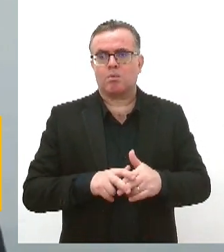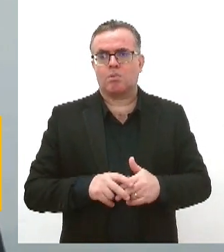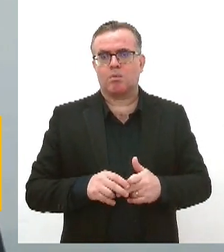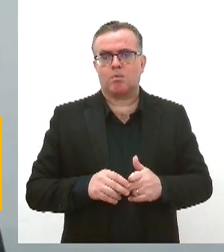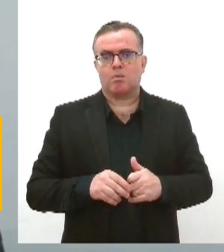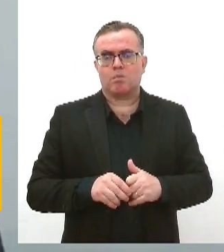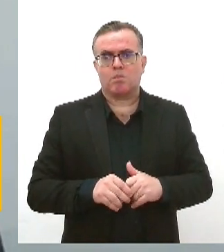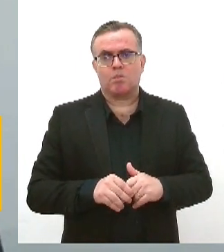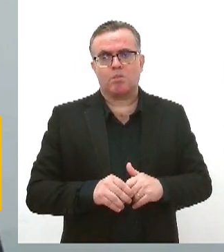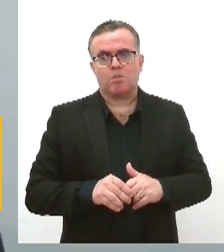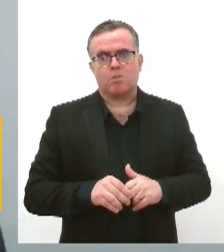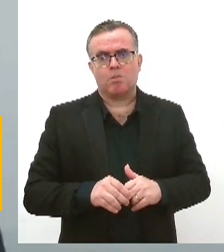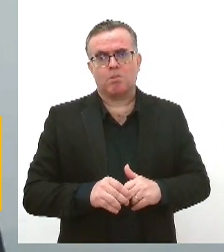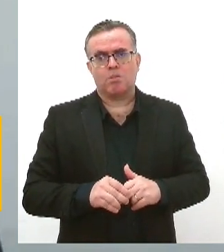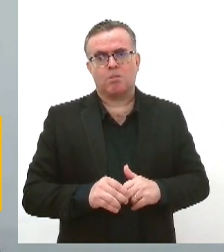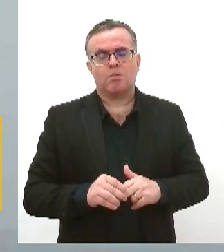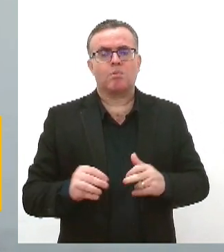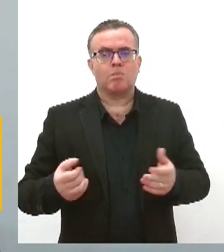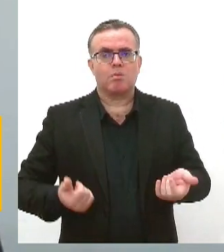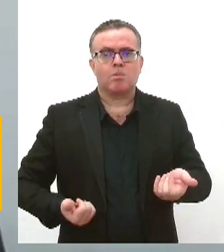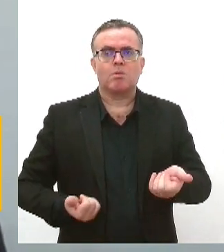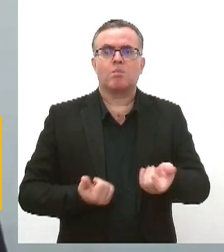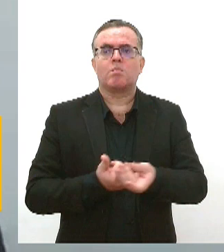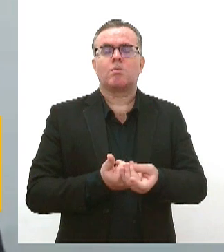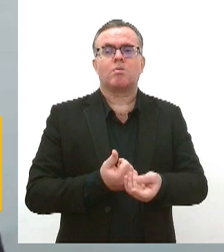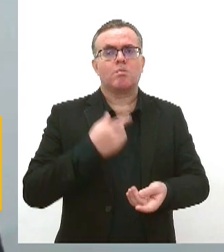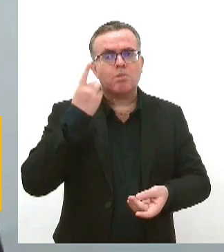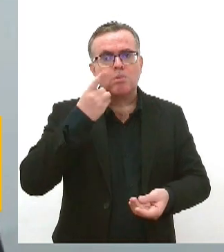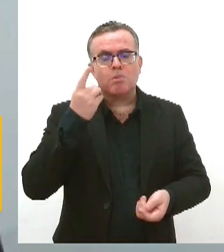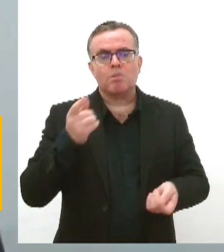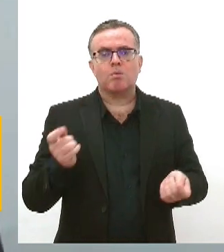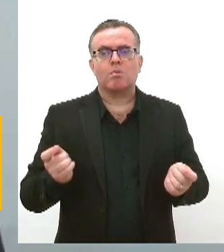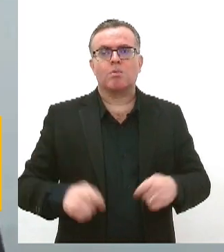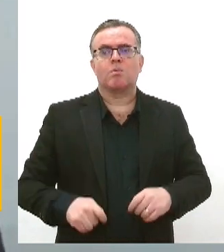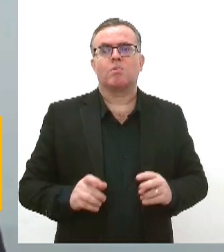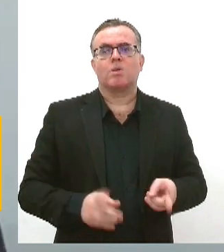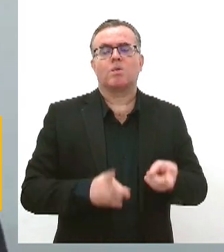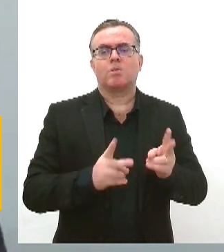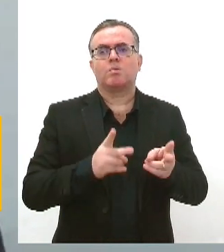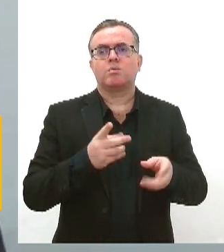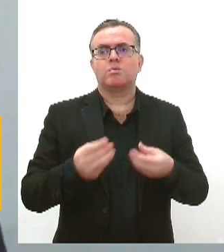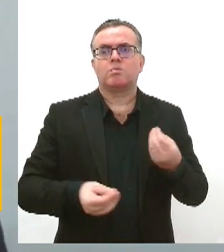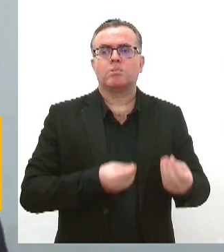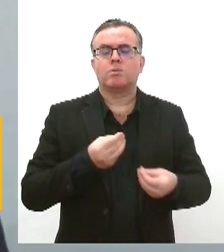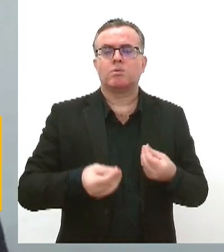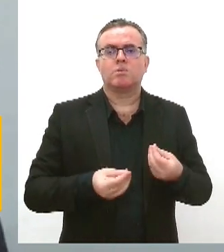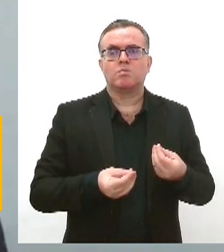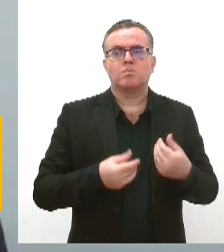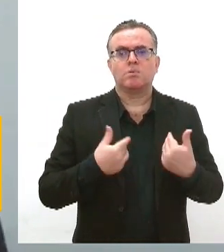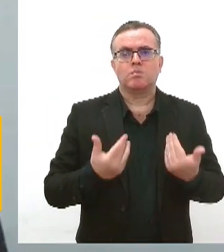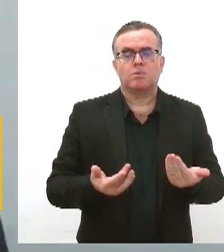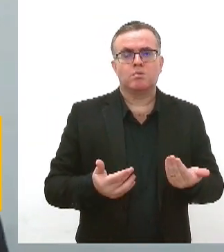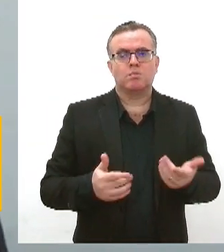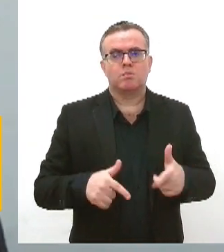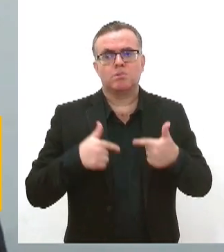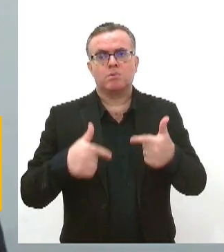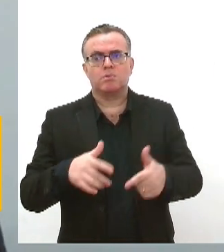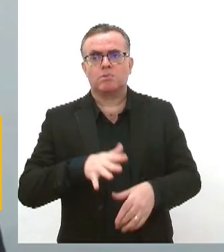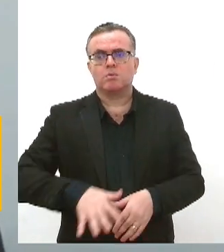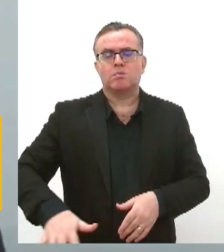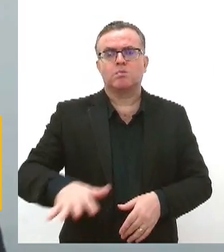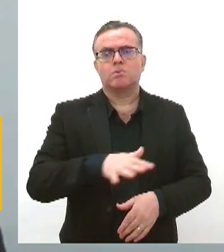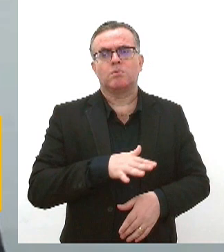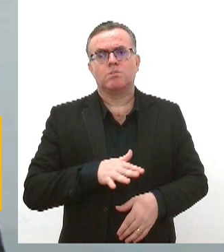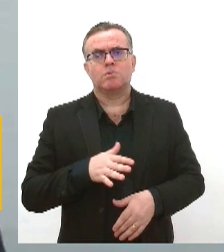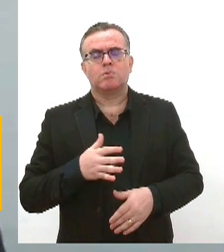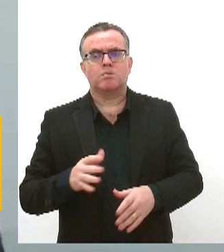os deputados estaduais, os parlamentares, nas suas ações locais. Então, a UNALE ela tem